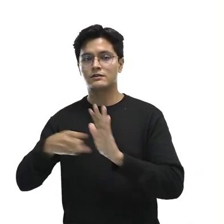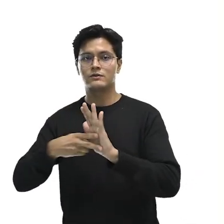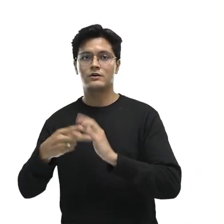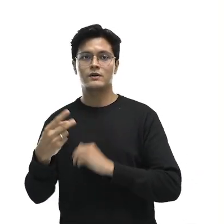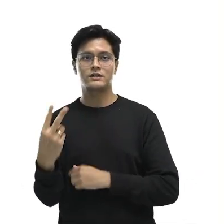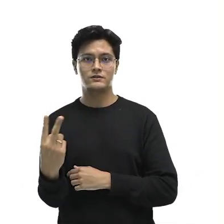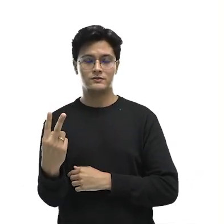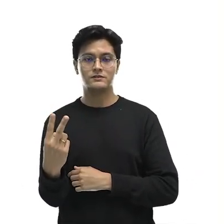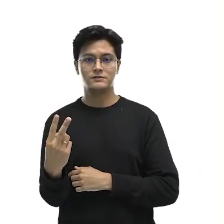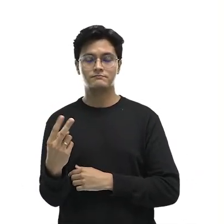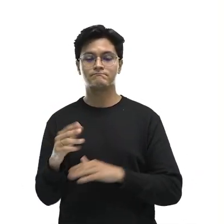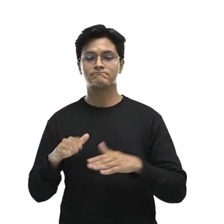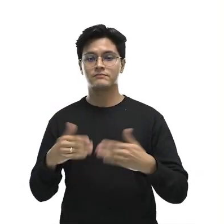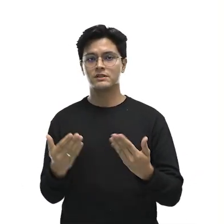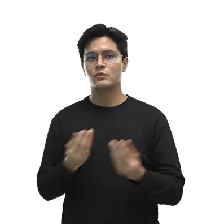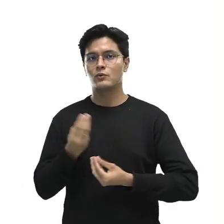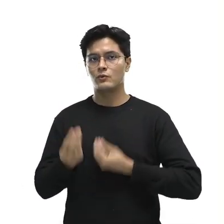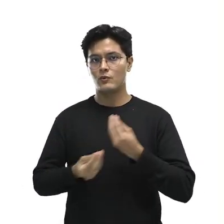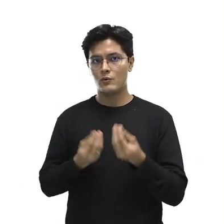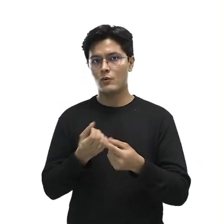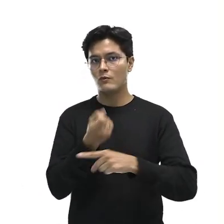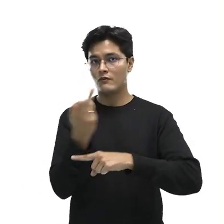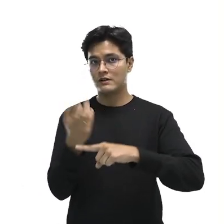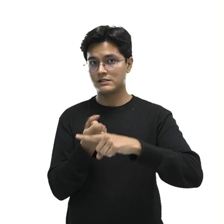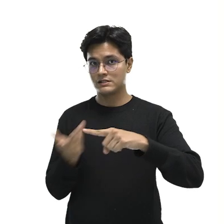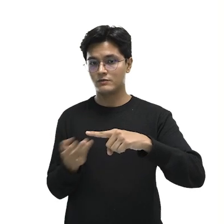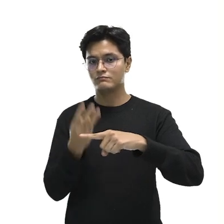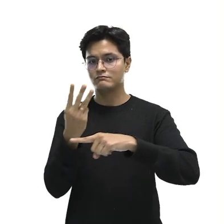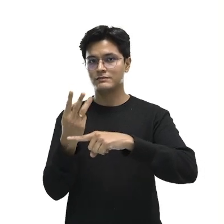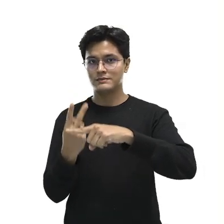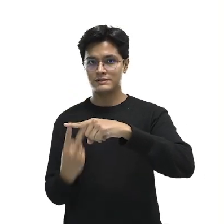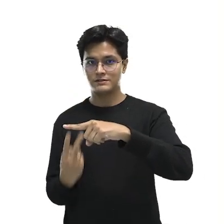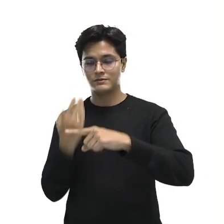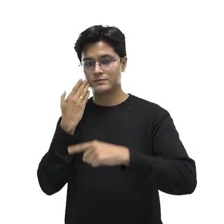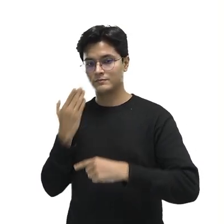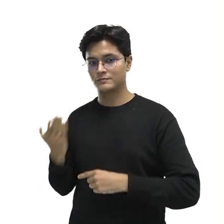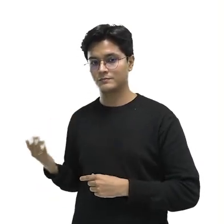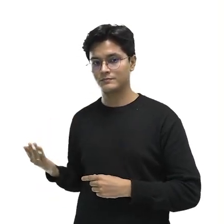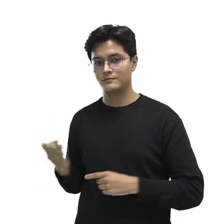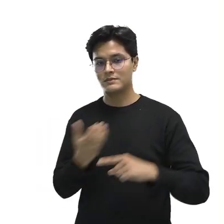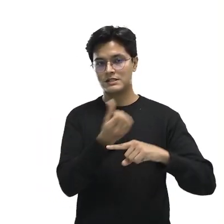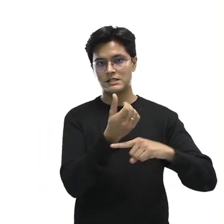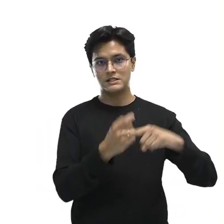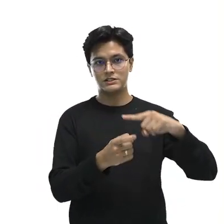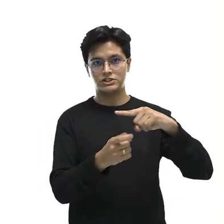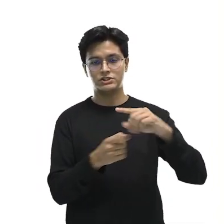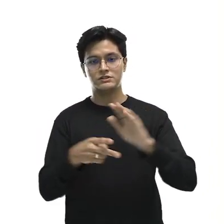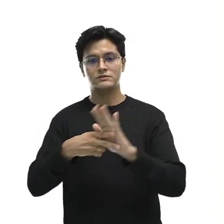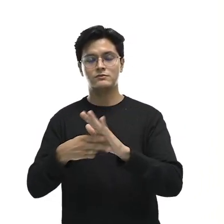Então, 3 meios, ou 3 sobre 2, é a fração equivalente a 15